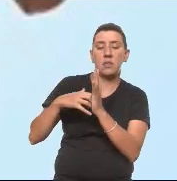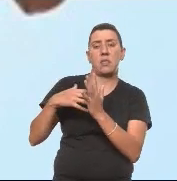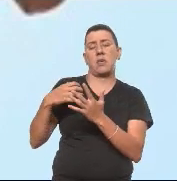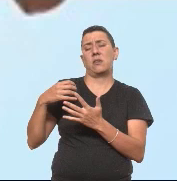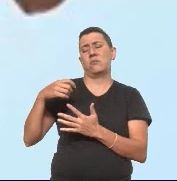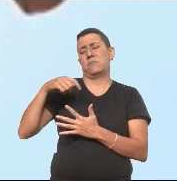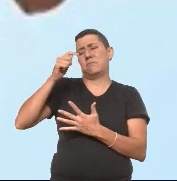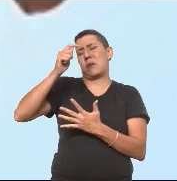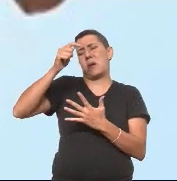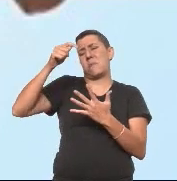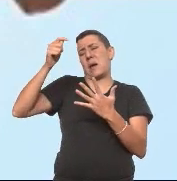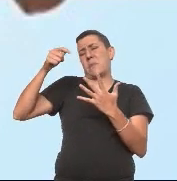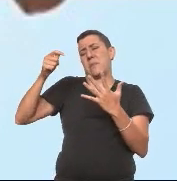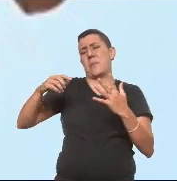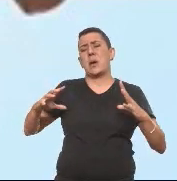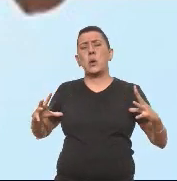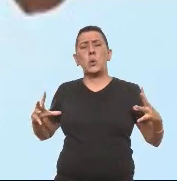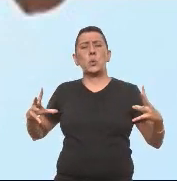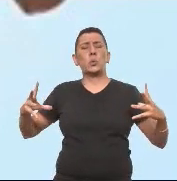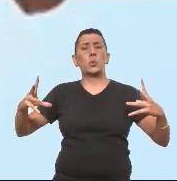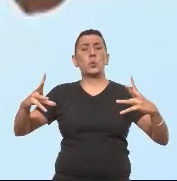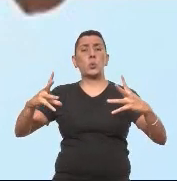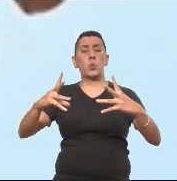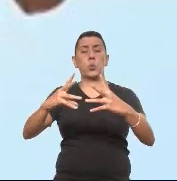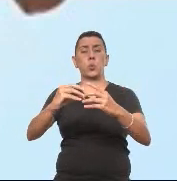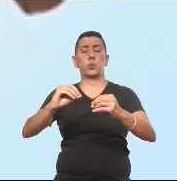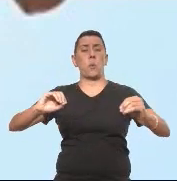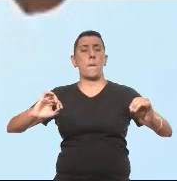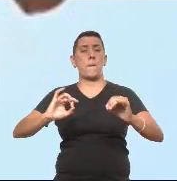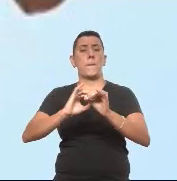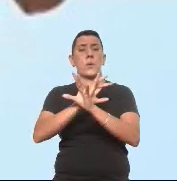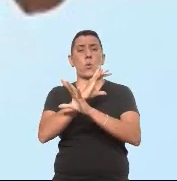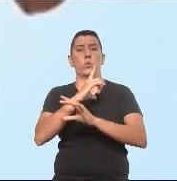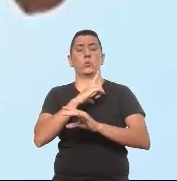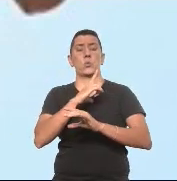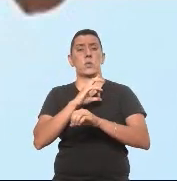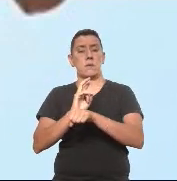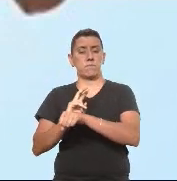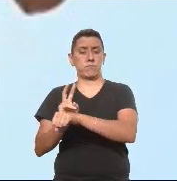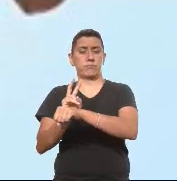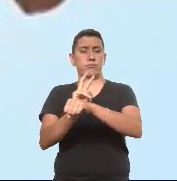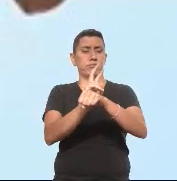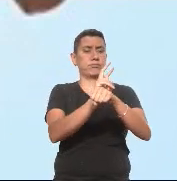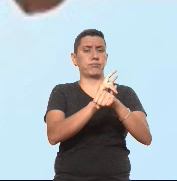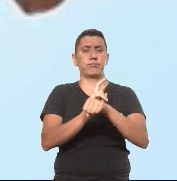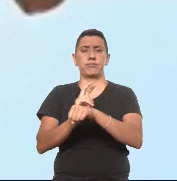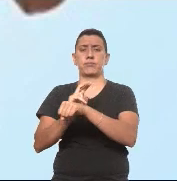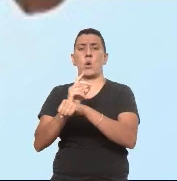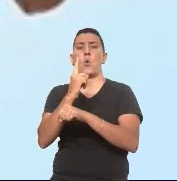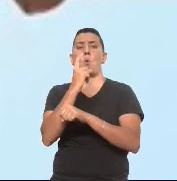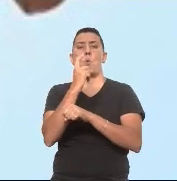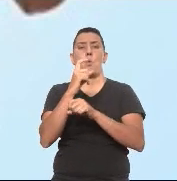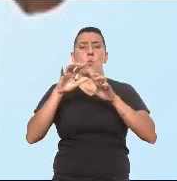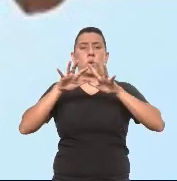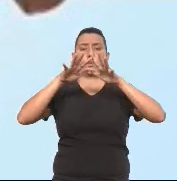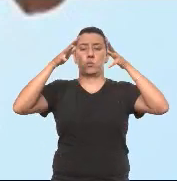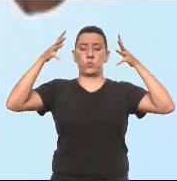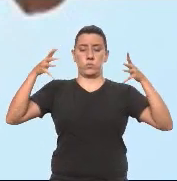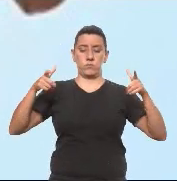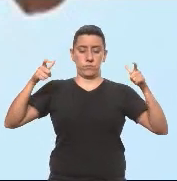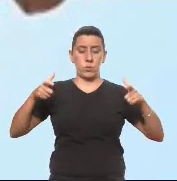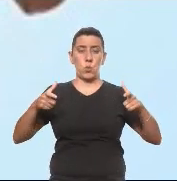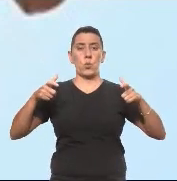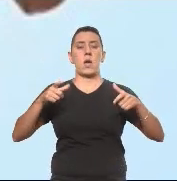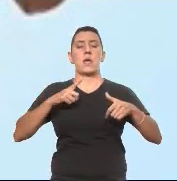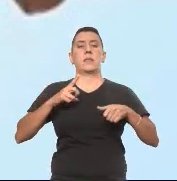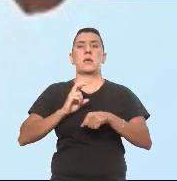tem enfim totalmente monitorado e totalmente integrado dentro de um único centro de comando e controle